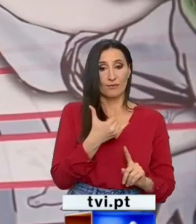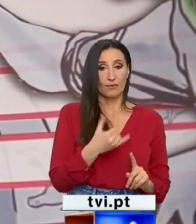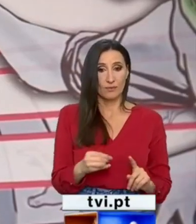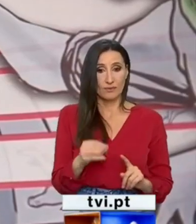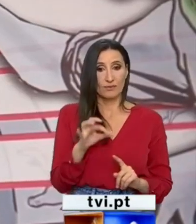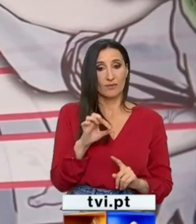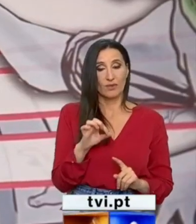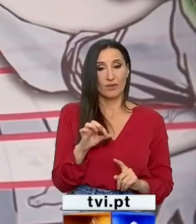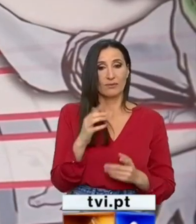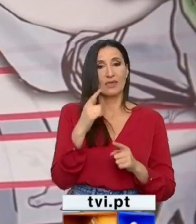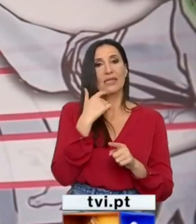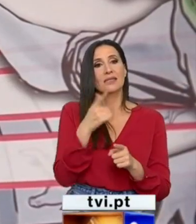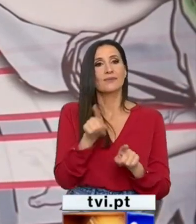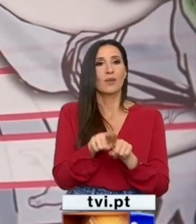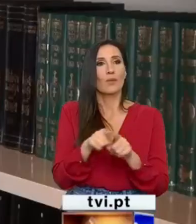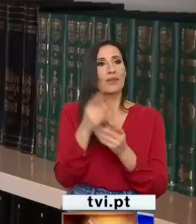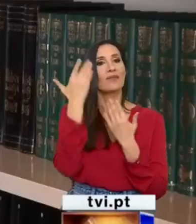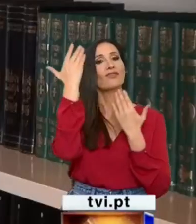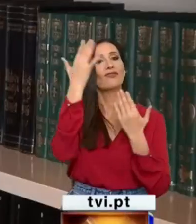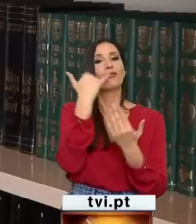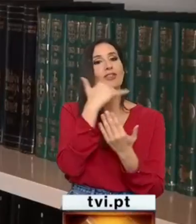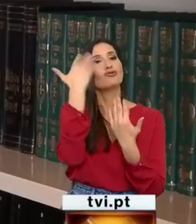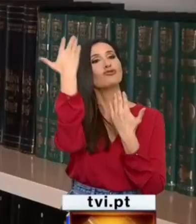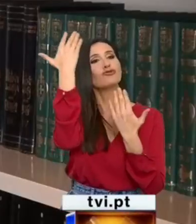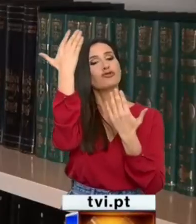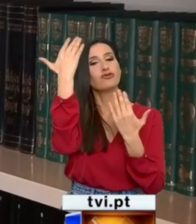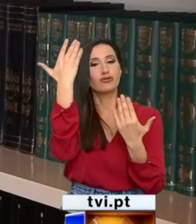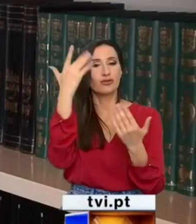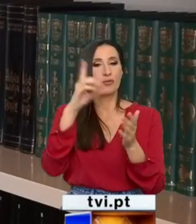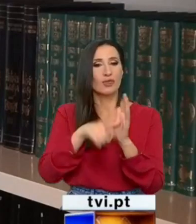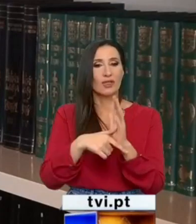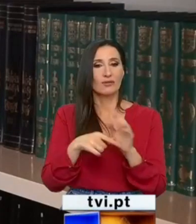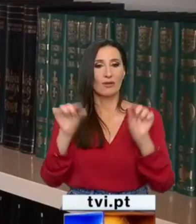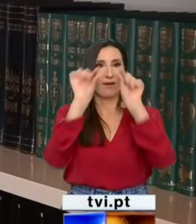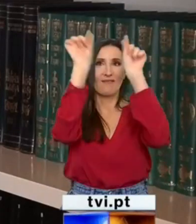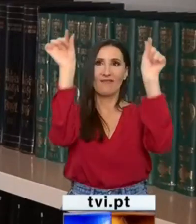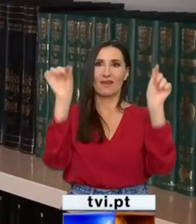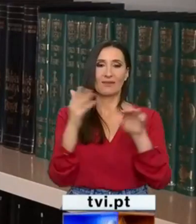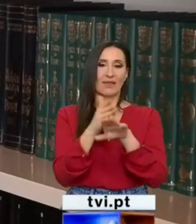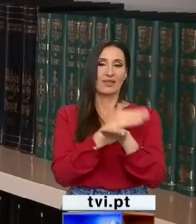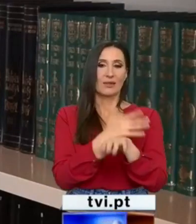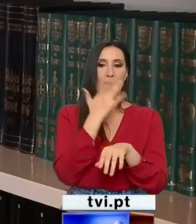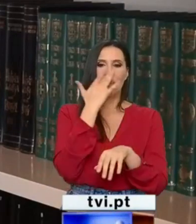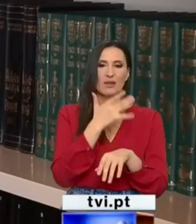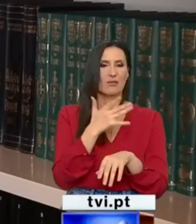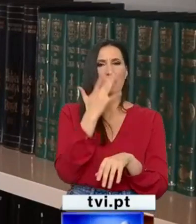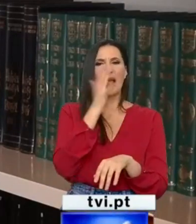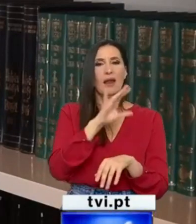a felicitá-lo pela vitória do projeto. Até lhe mudei o caixilho, porque era preto, e eu decidi